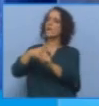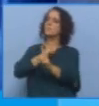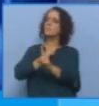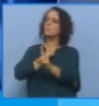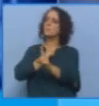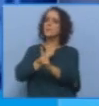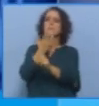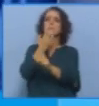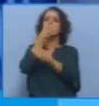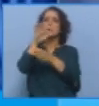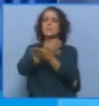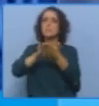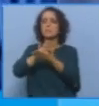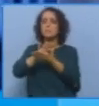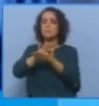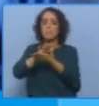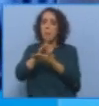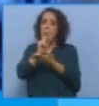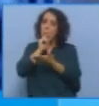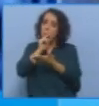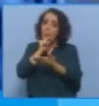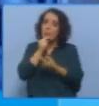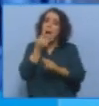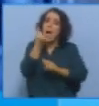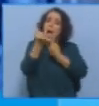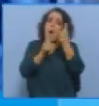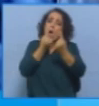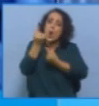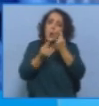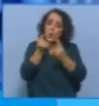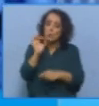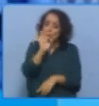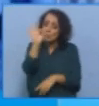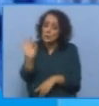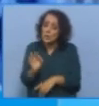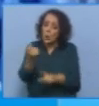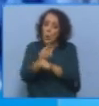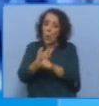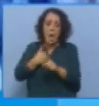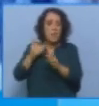sim, mas se calhar podíamos prescindir de alguns dos nossos pequenos privilégios que às vezes achamos que são